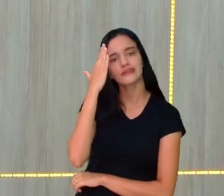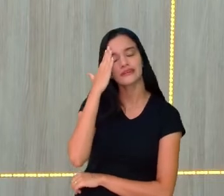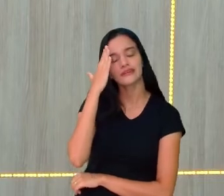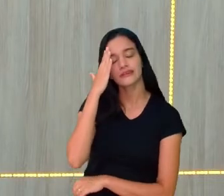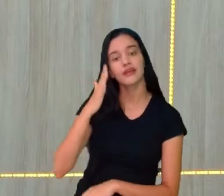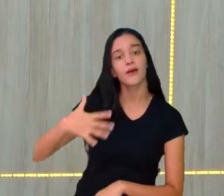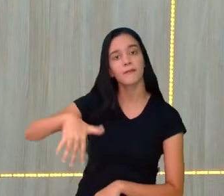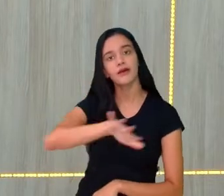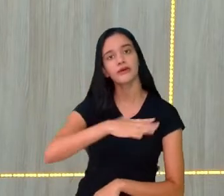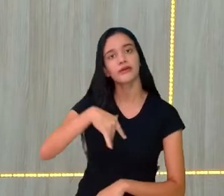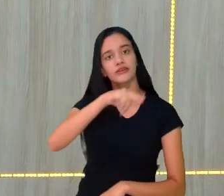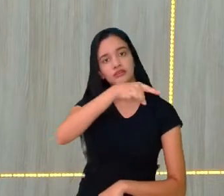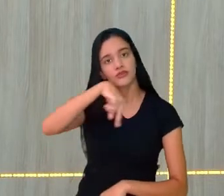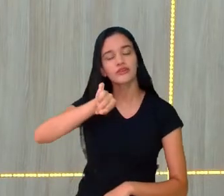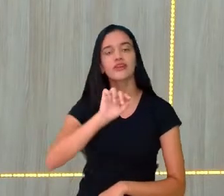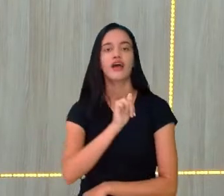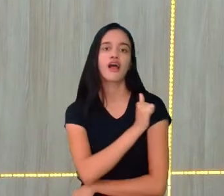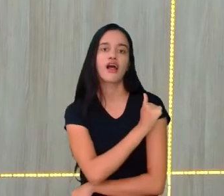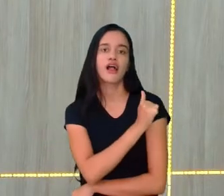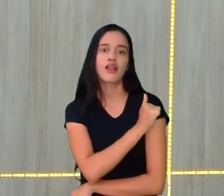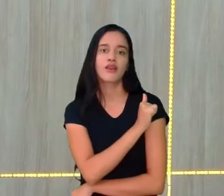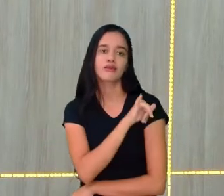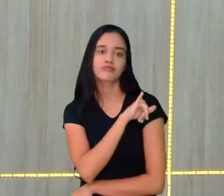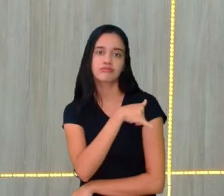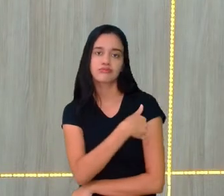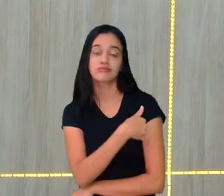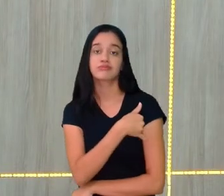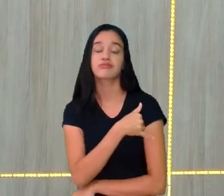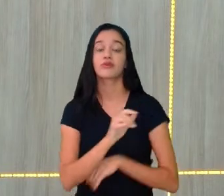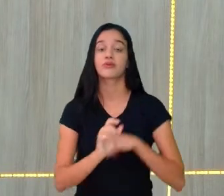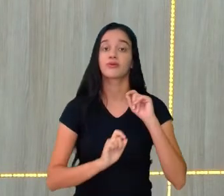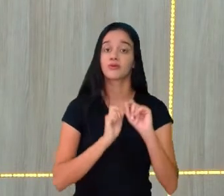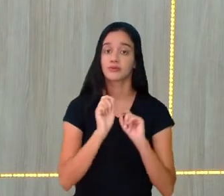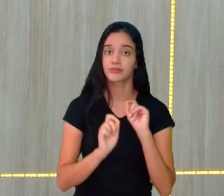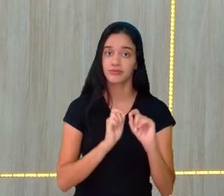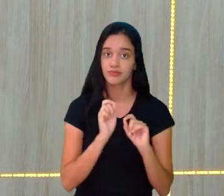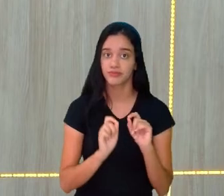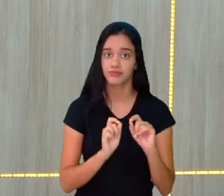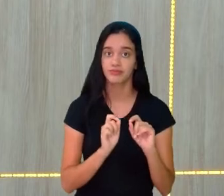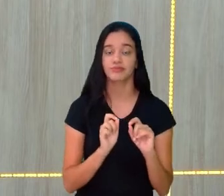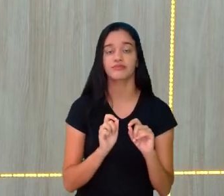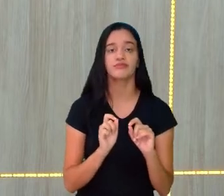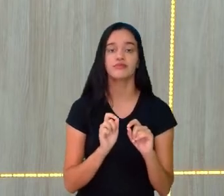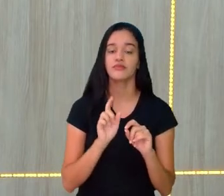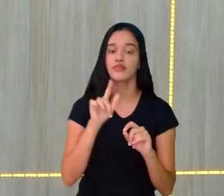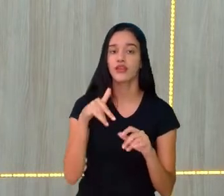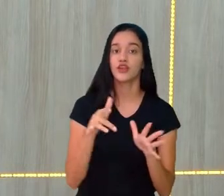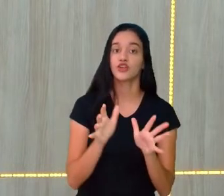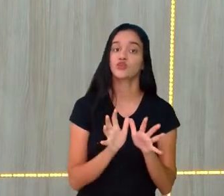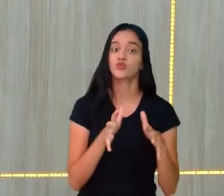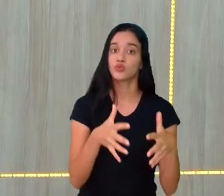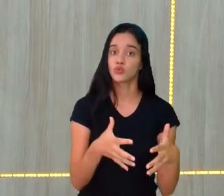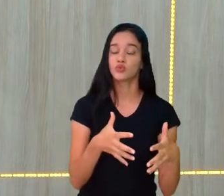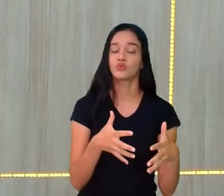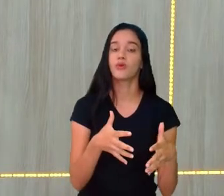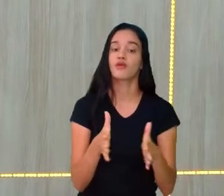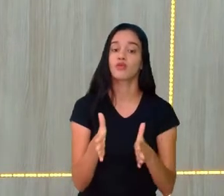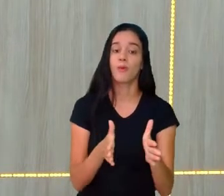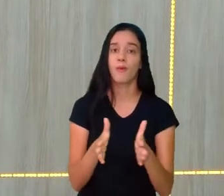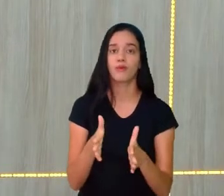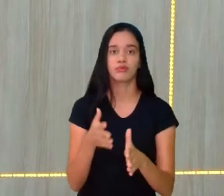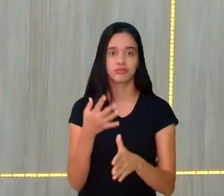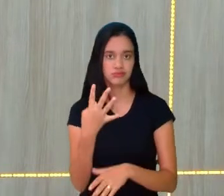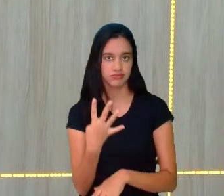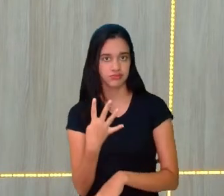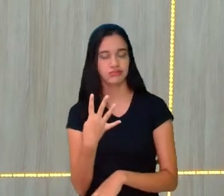maioria de vocês, alunos e alunas da EJA, estão exatamente nessa turma, né, do módulo 4,